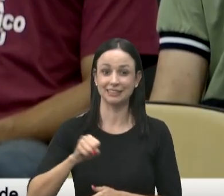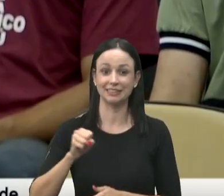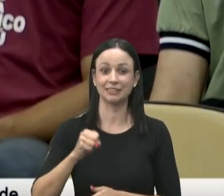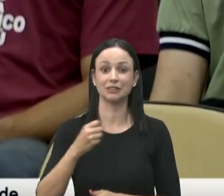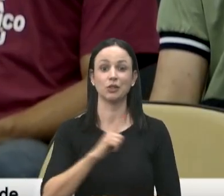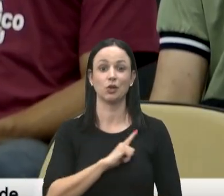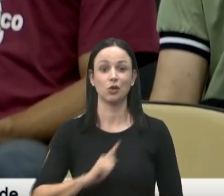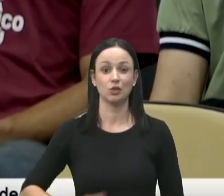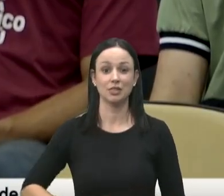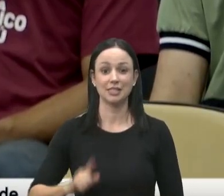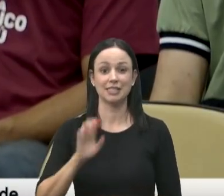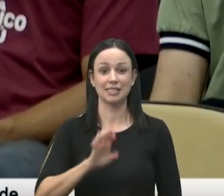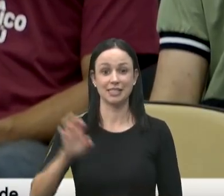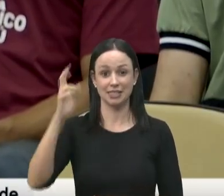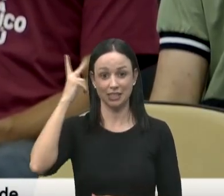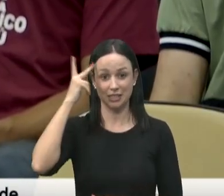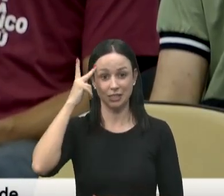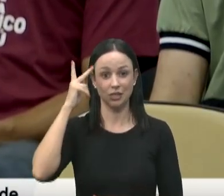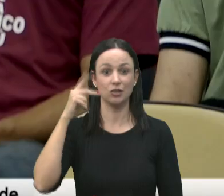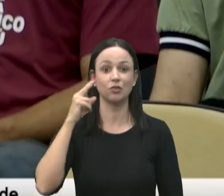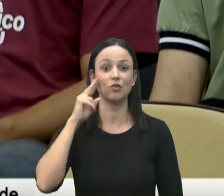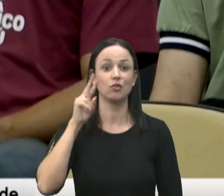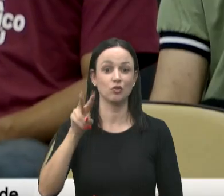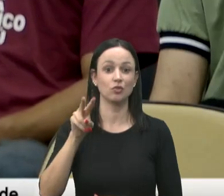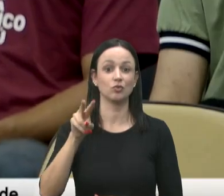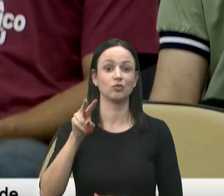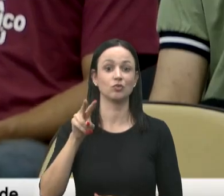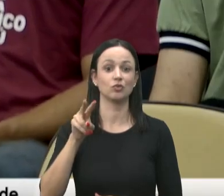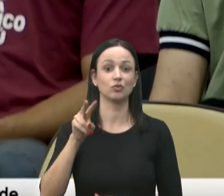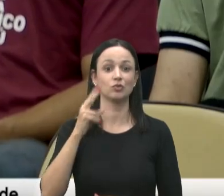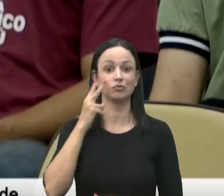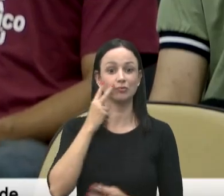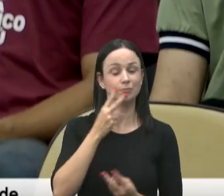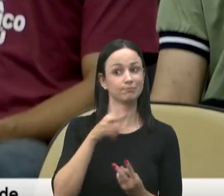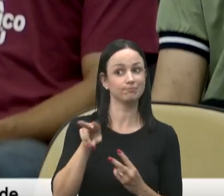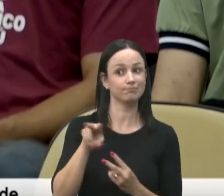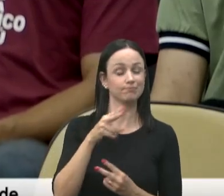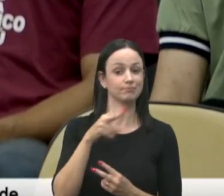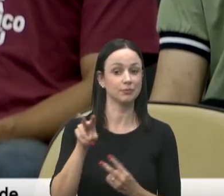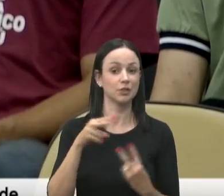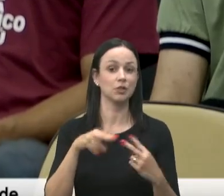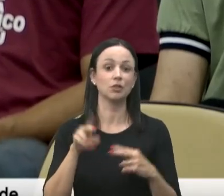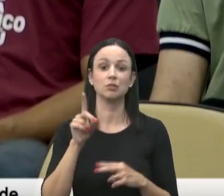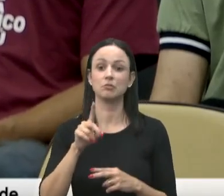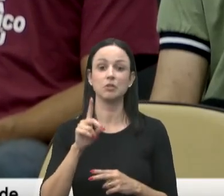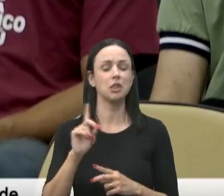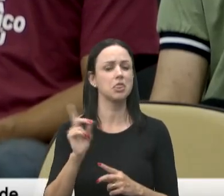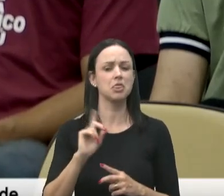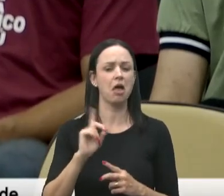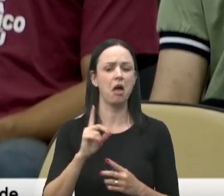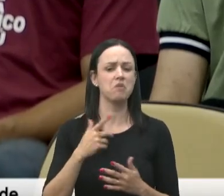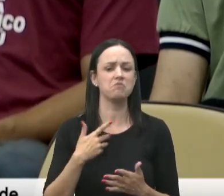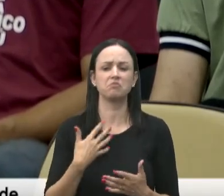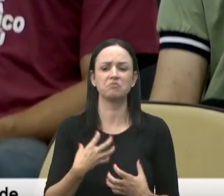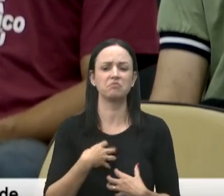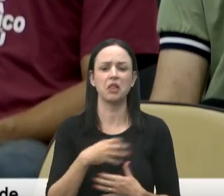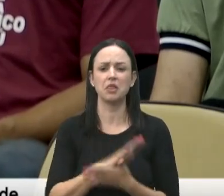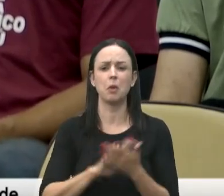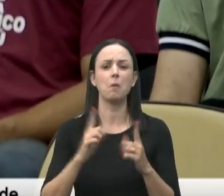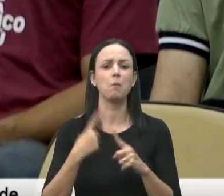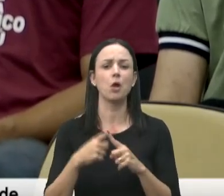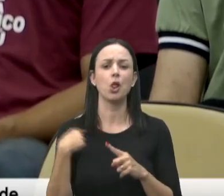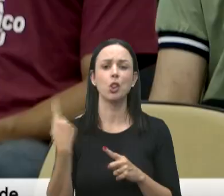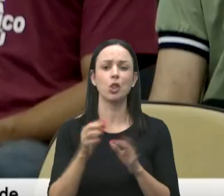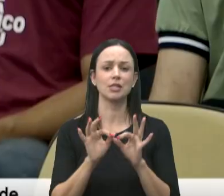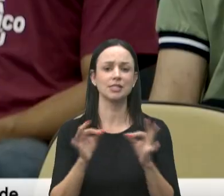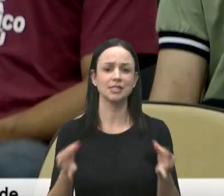de São Paulo chega aqui, a gente vê as trocas de olhares, mas isso não afeta porque a gente simplesmente está sendo